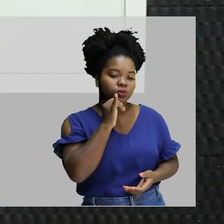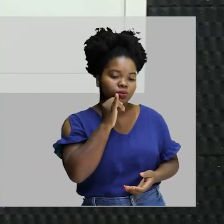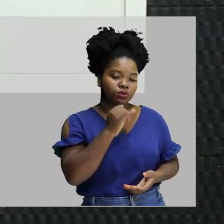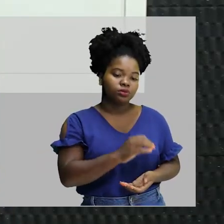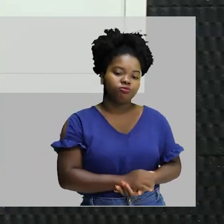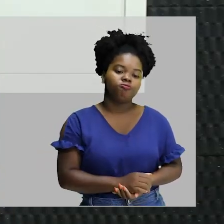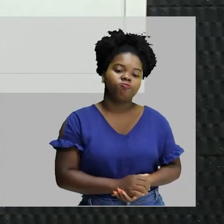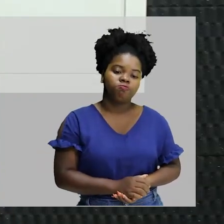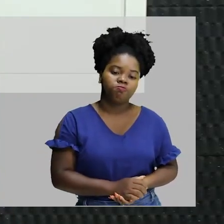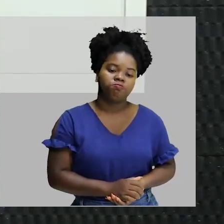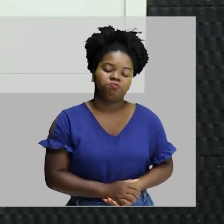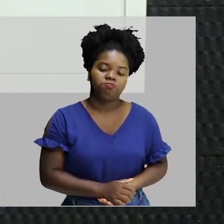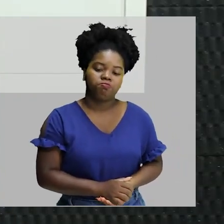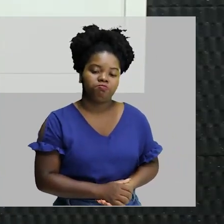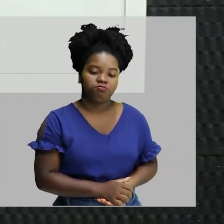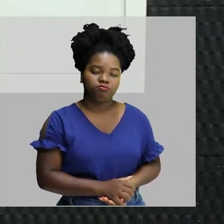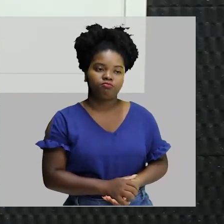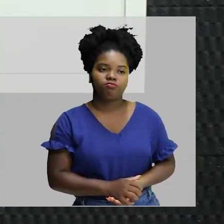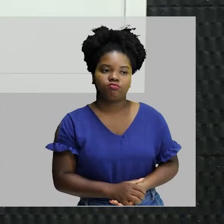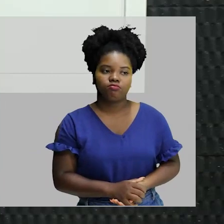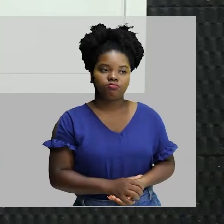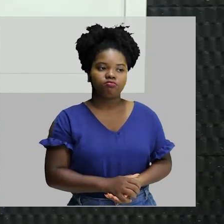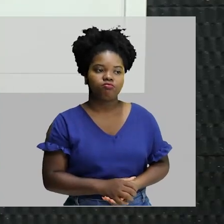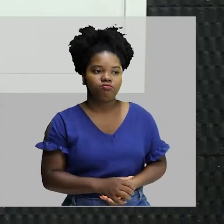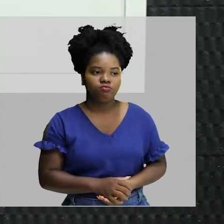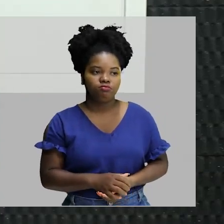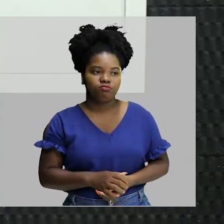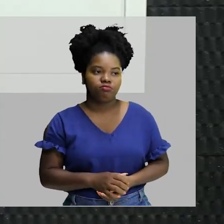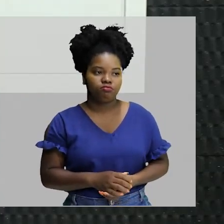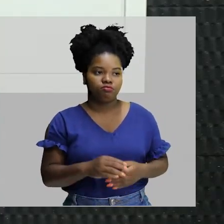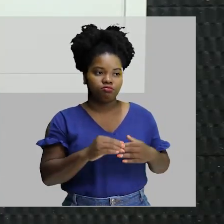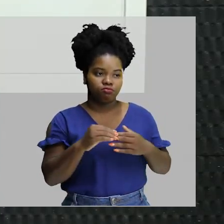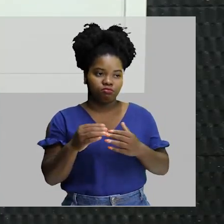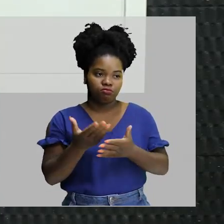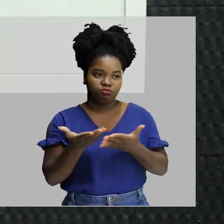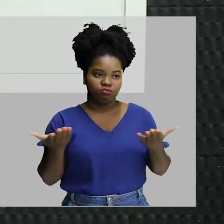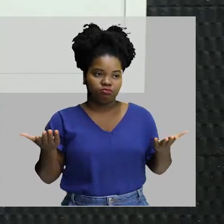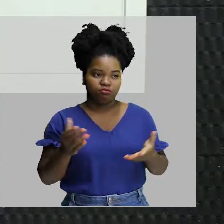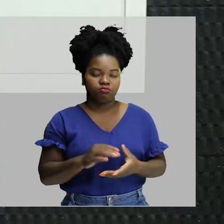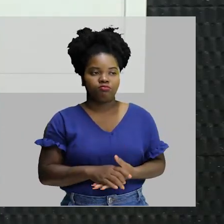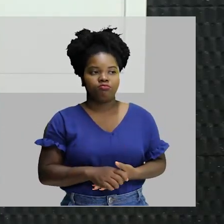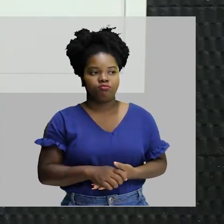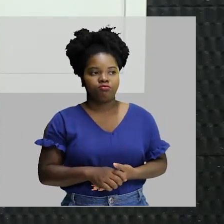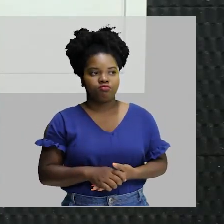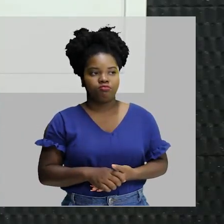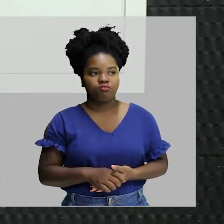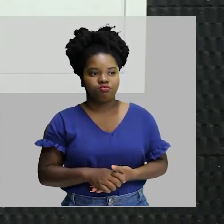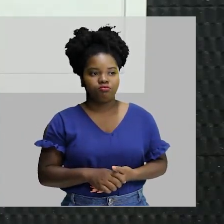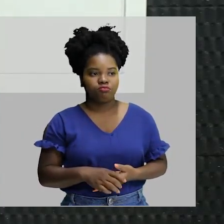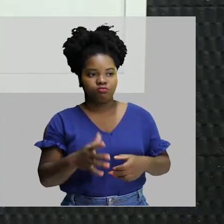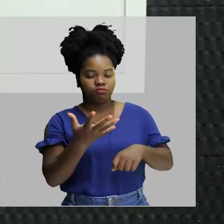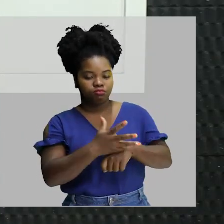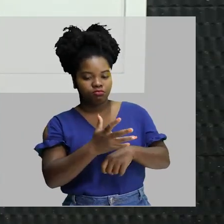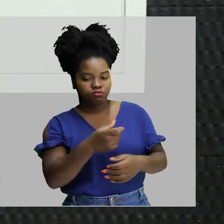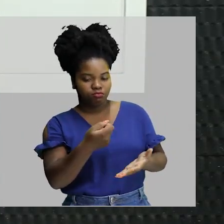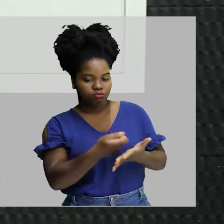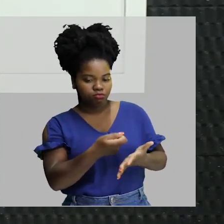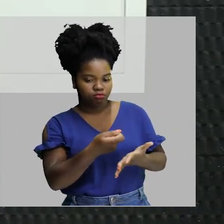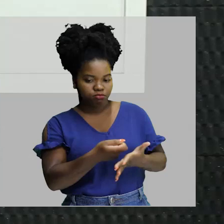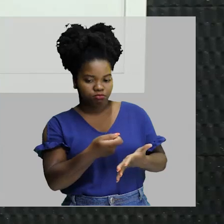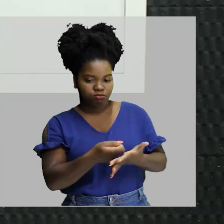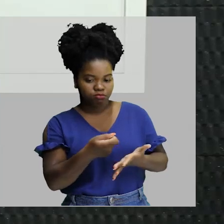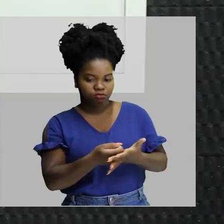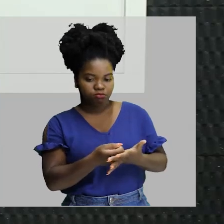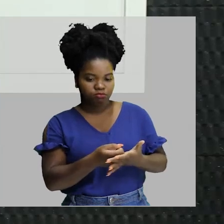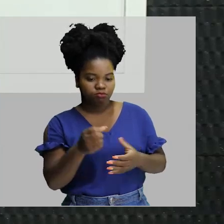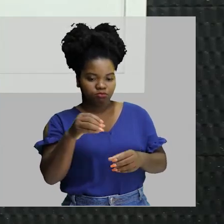ser citado, é outro exemplo que a gente traz para vocês da aplicação do determinismo dentro de uma